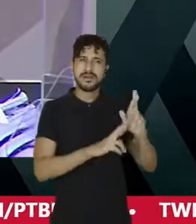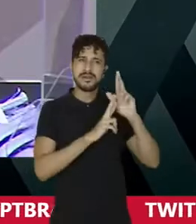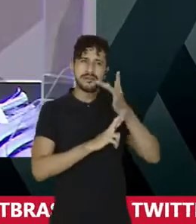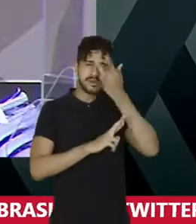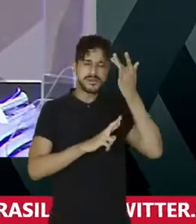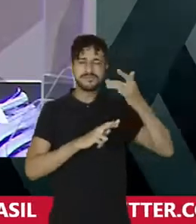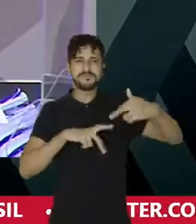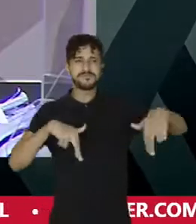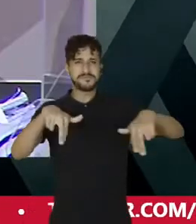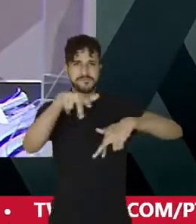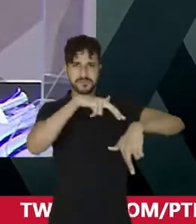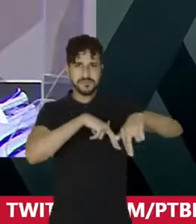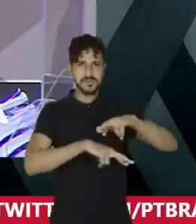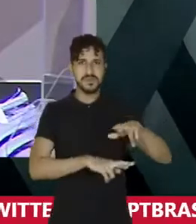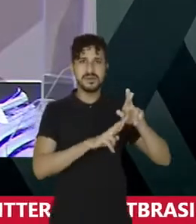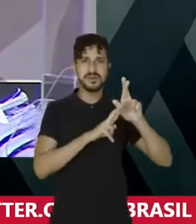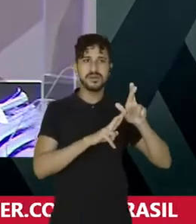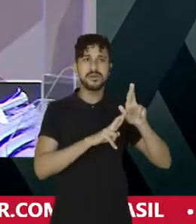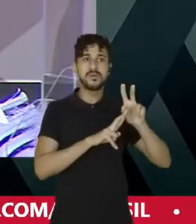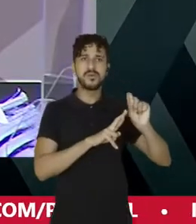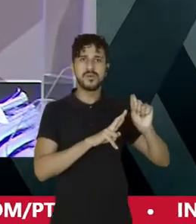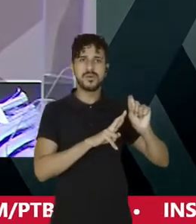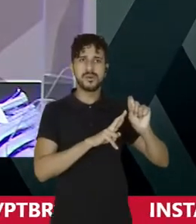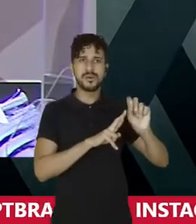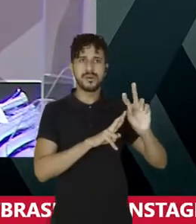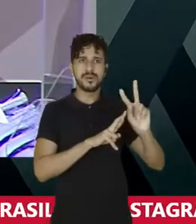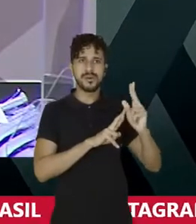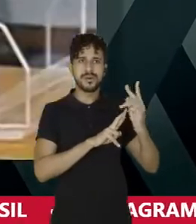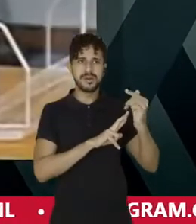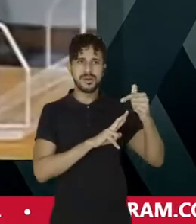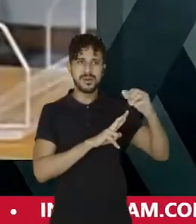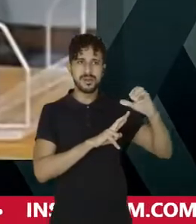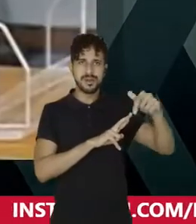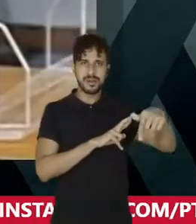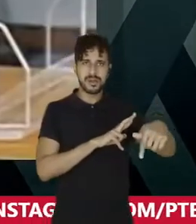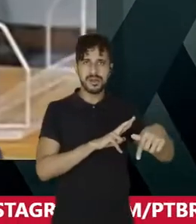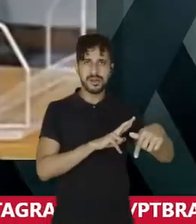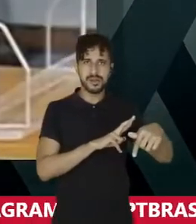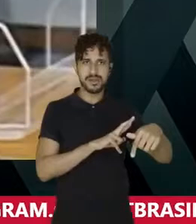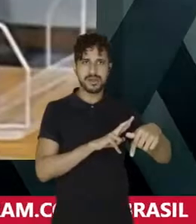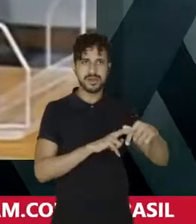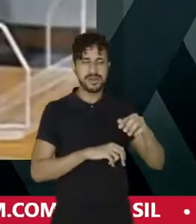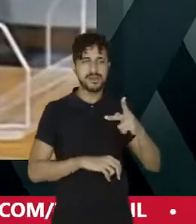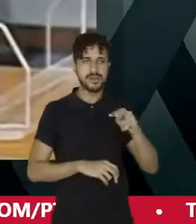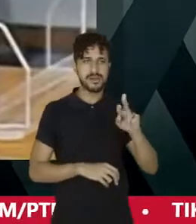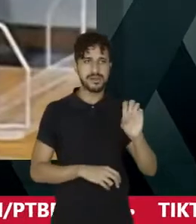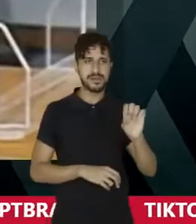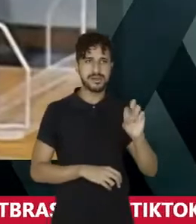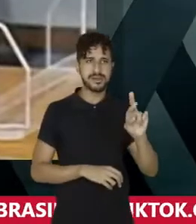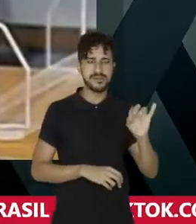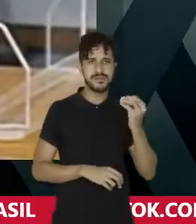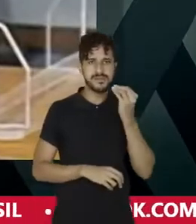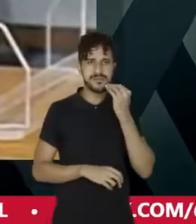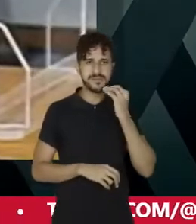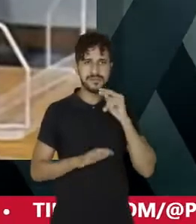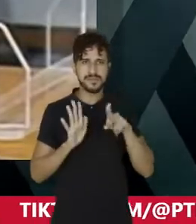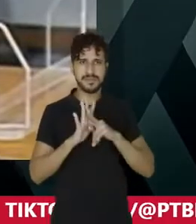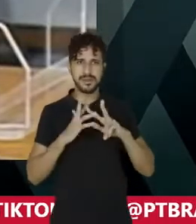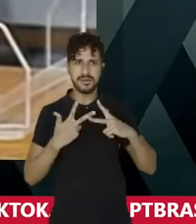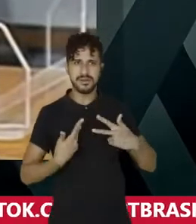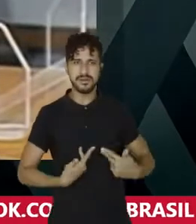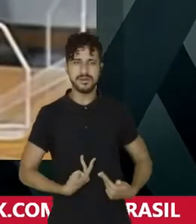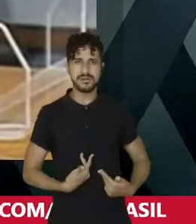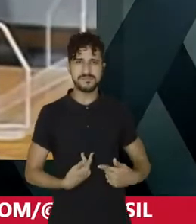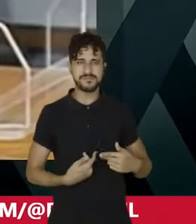pessoas saíssem às ruas e essa Esperança tinha o nome hidroxicloroquina o gênio faz testes em seres humanos